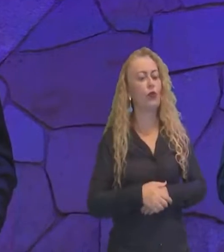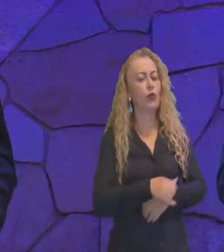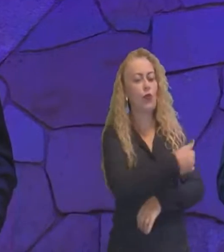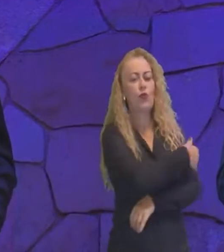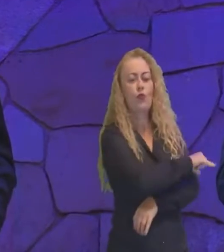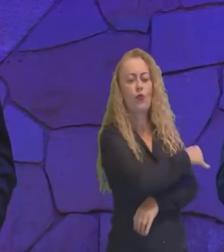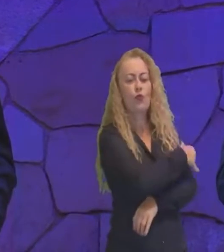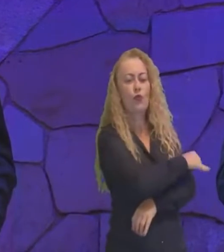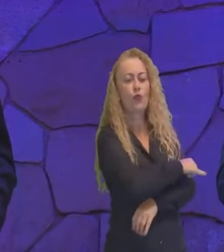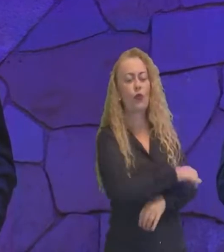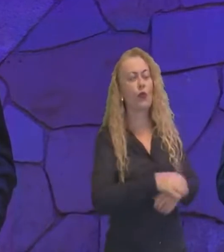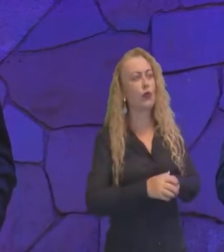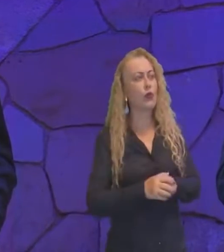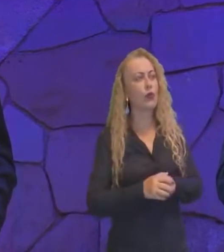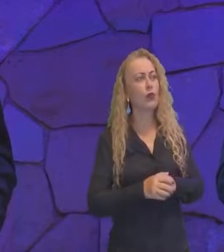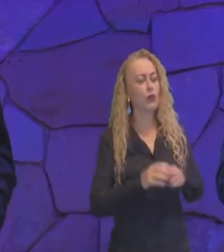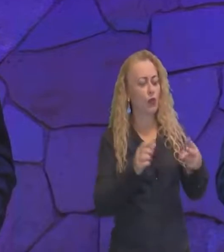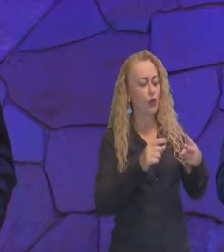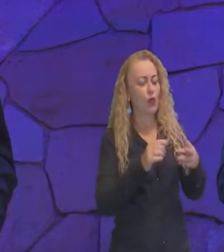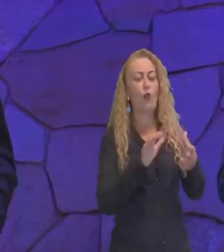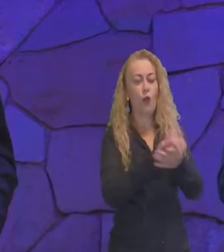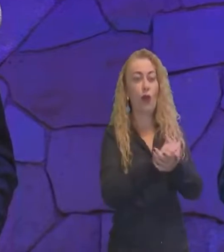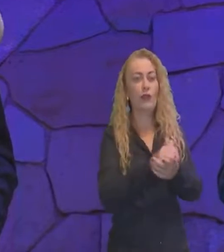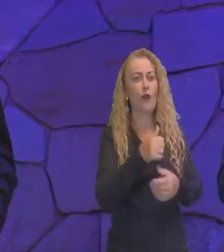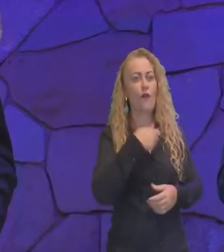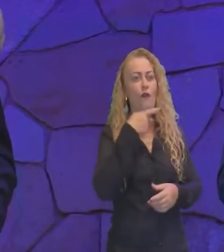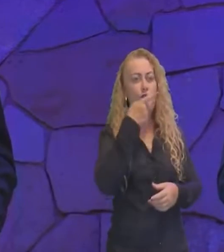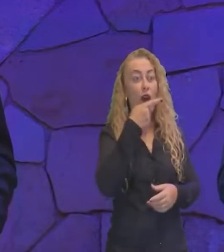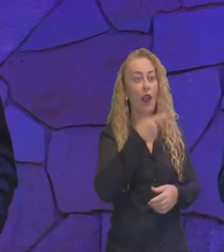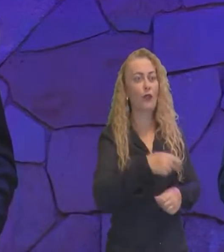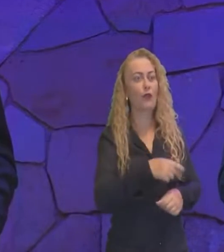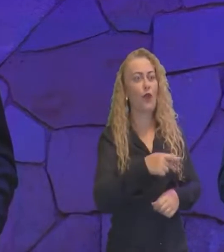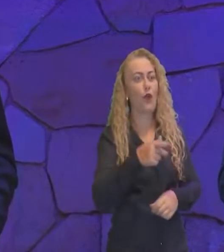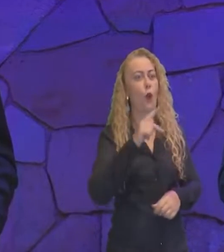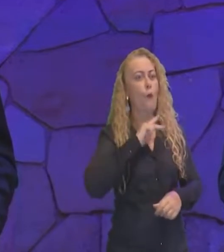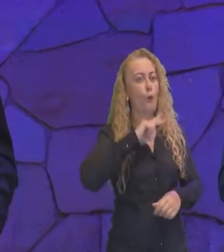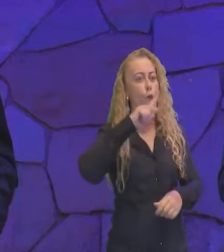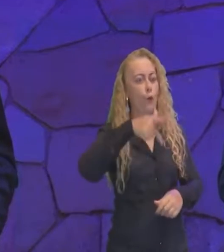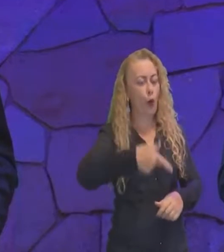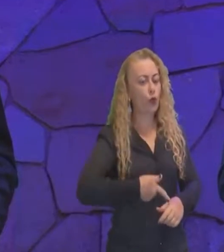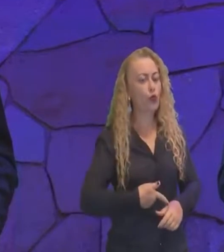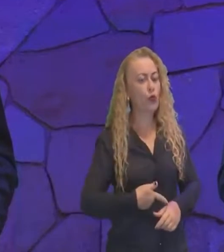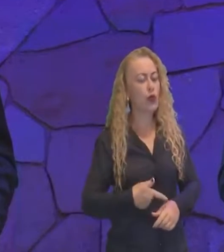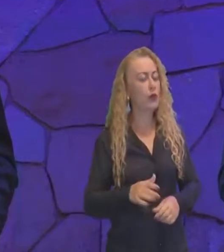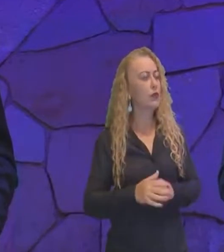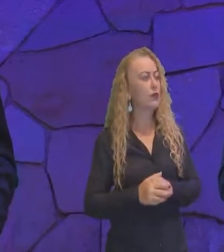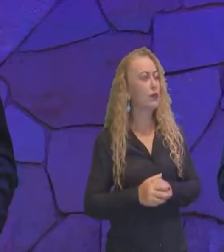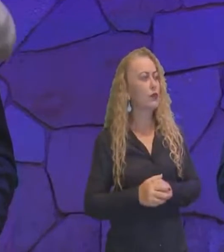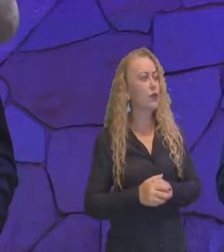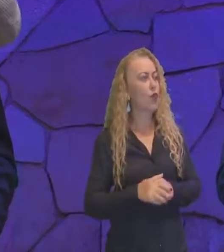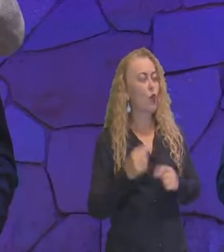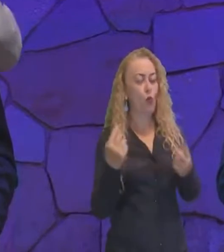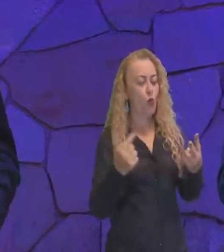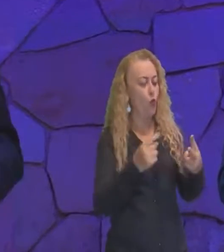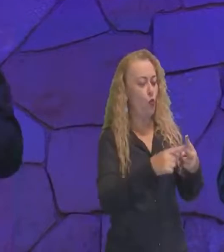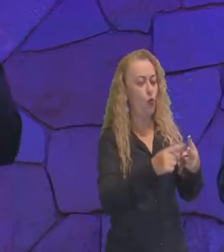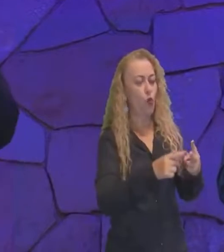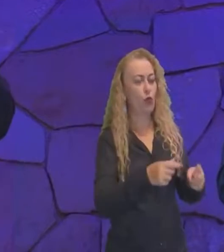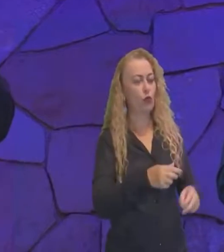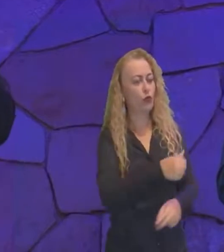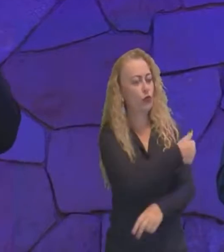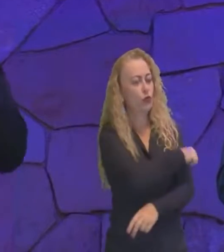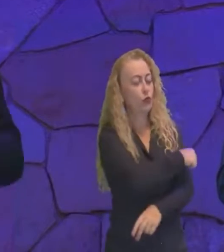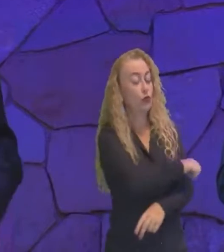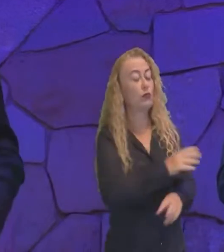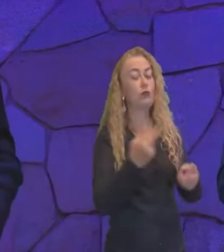estava desconfiando, esse sotaque aí, não mas eu sou português, eu vim de Portugal para cá. E um dia nós nos